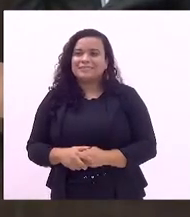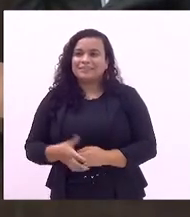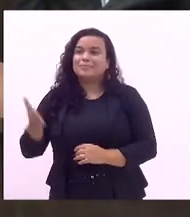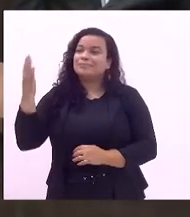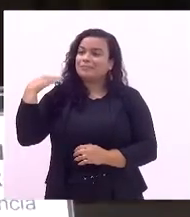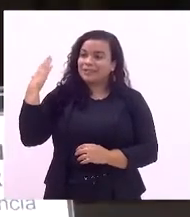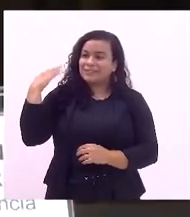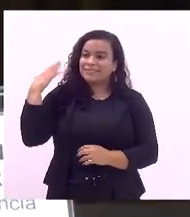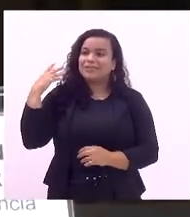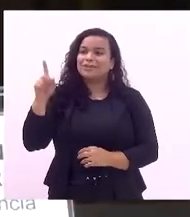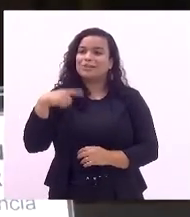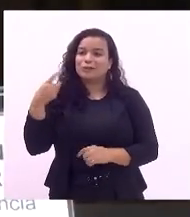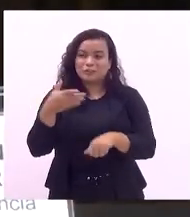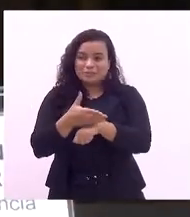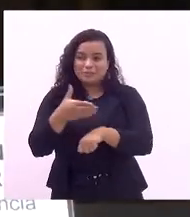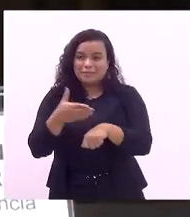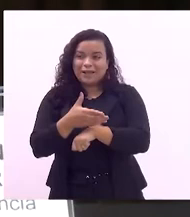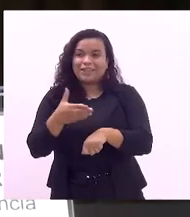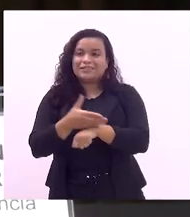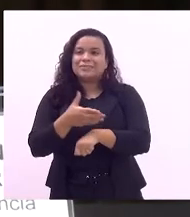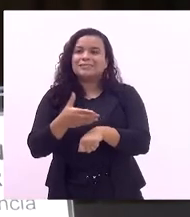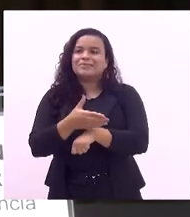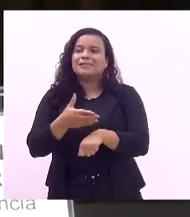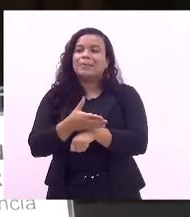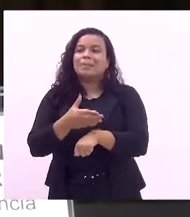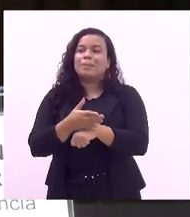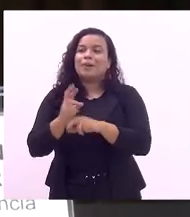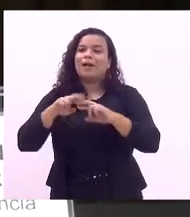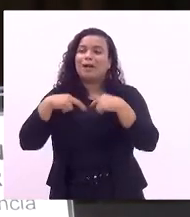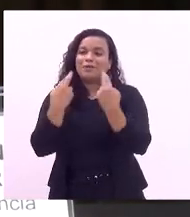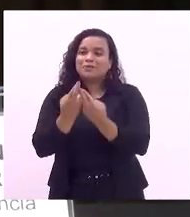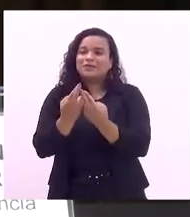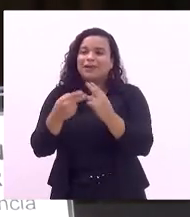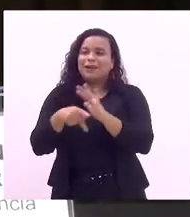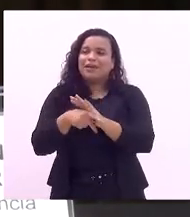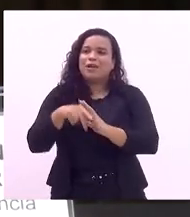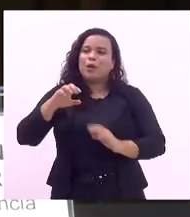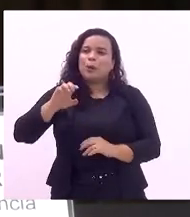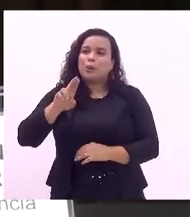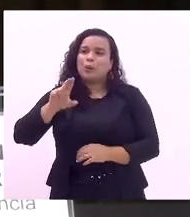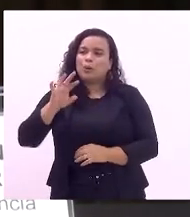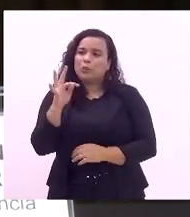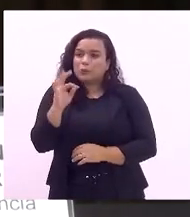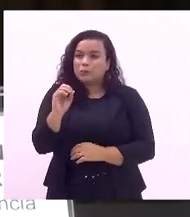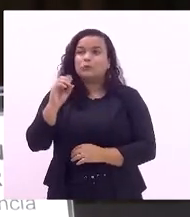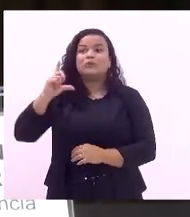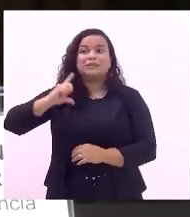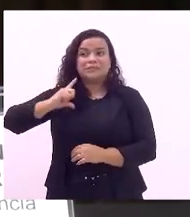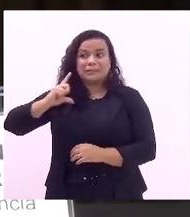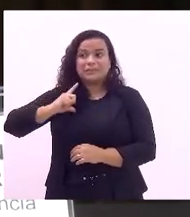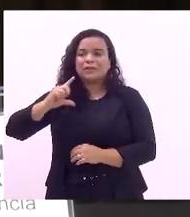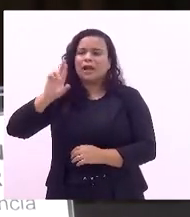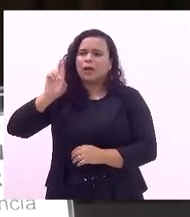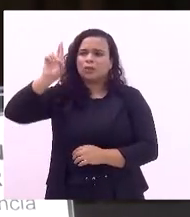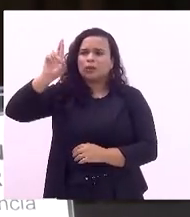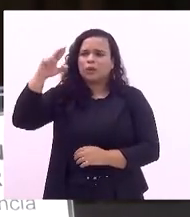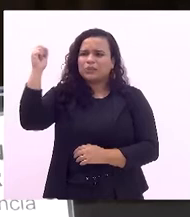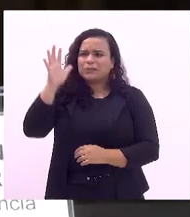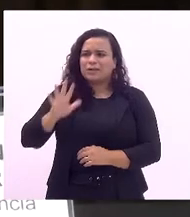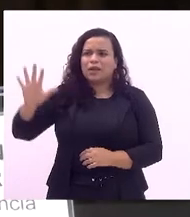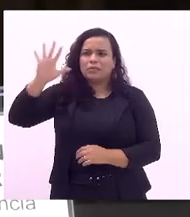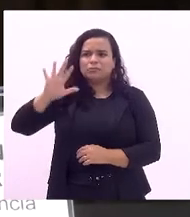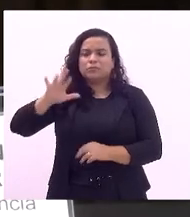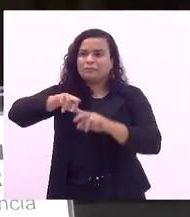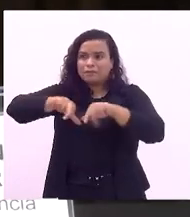participamos de um culto ecumênico juntos os quais haviam lhe várias autoridades nacionais naquela